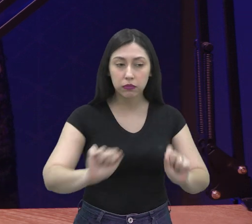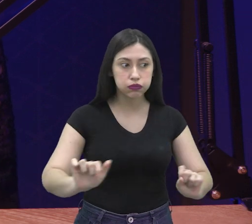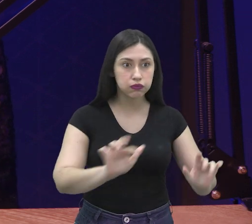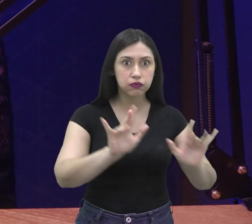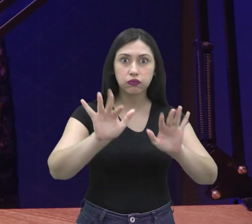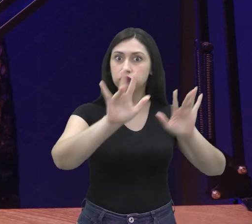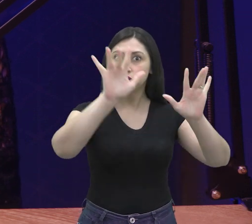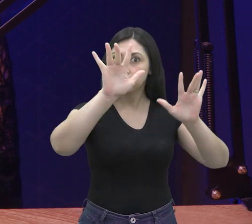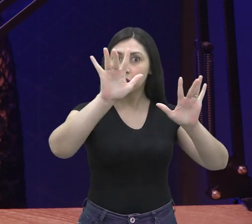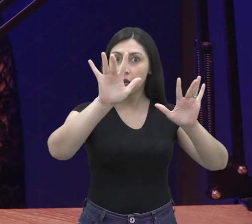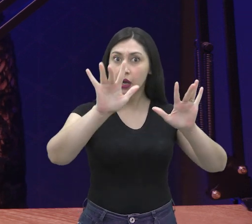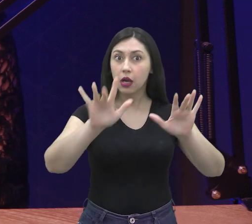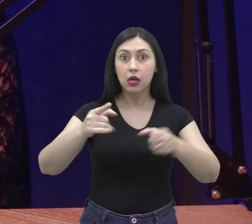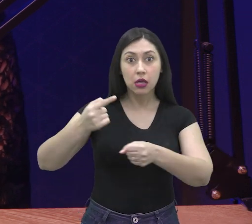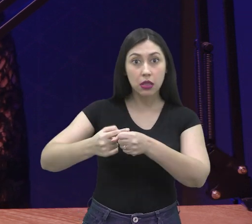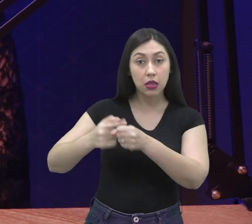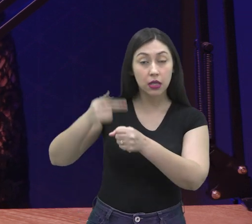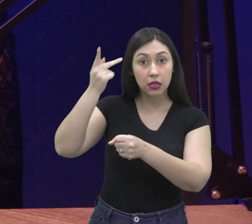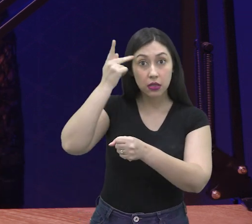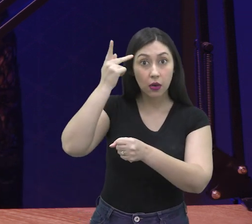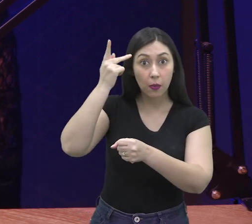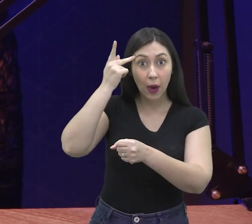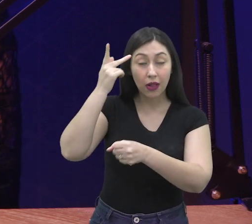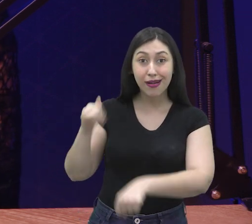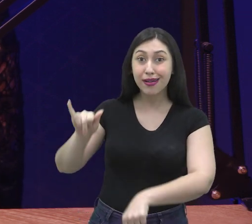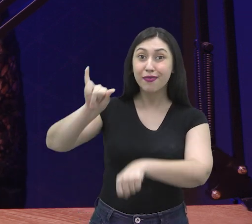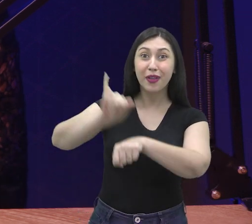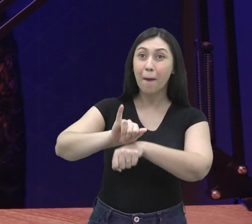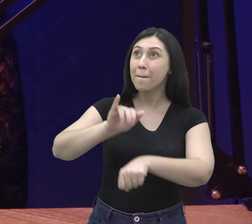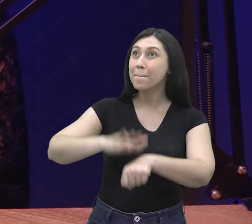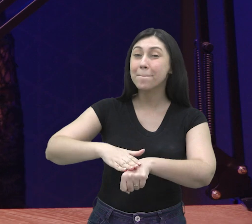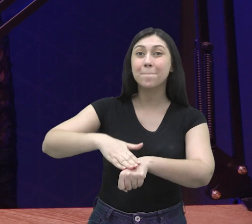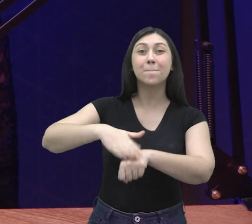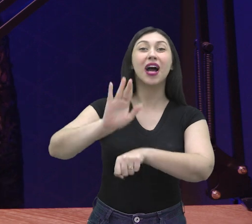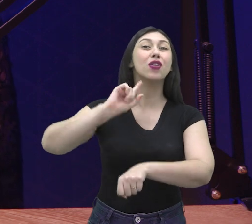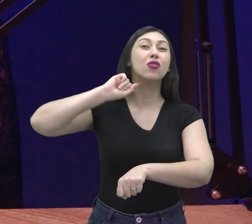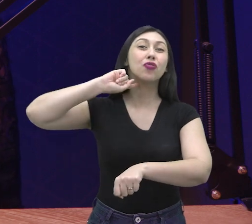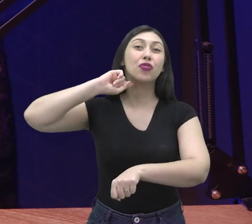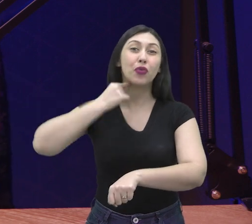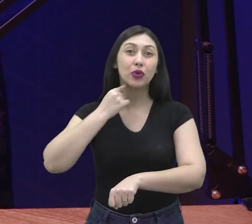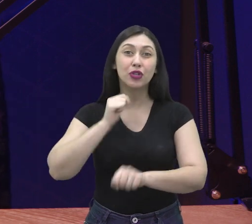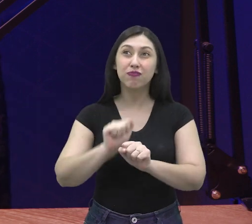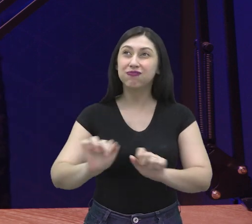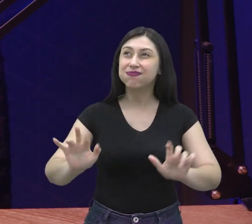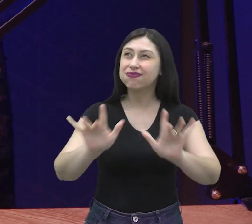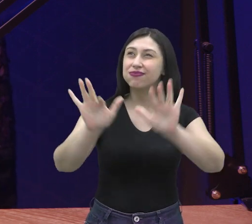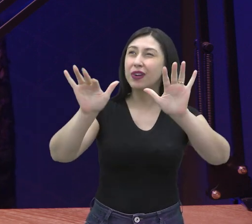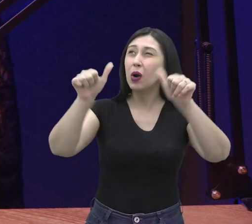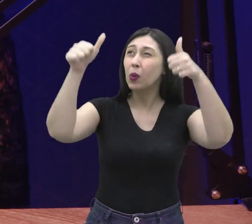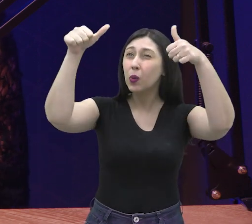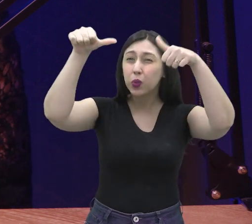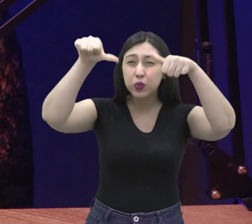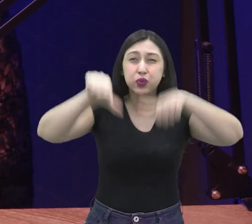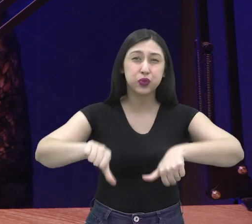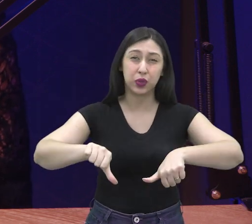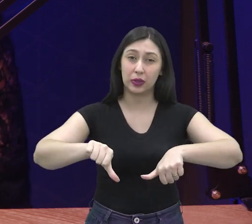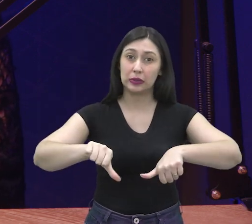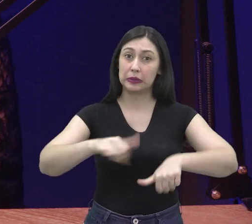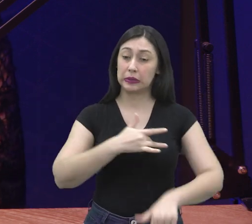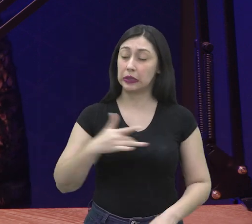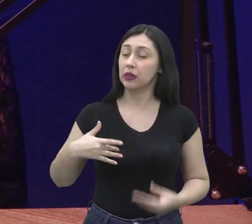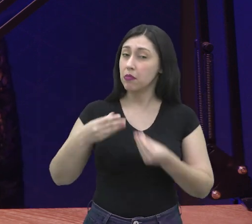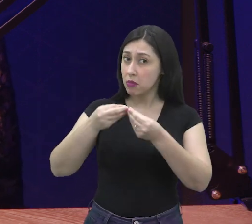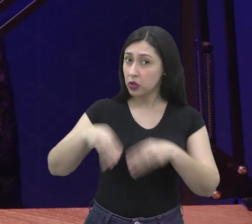por fumaça. São Paulo, por exemplo, se tornou a capital mais poluída do mundo, com a qualidade do ar sendo classificada como